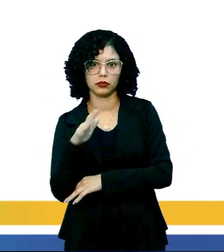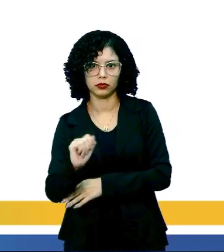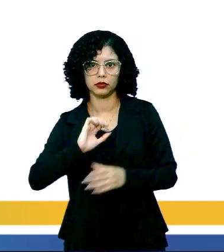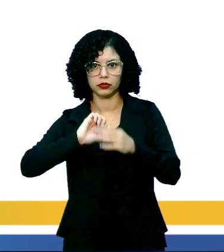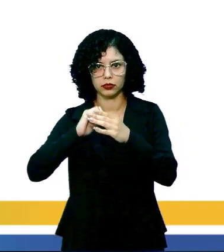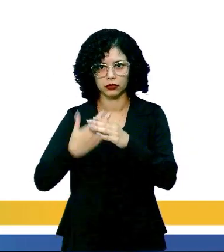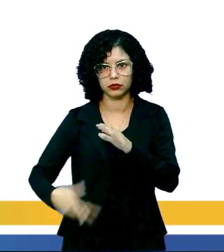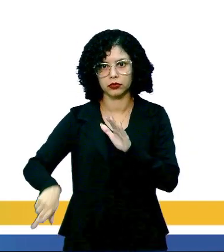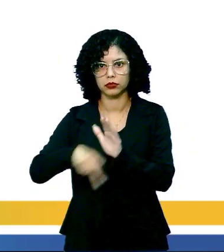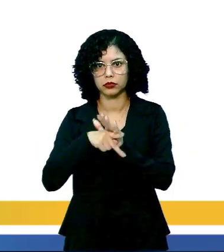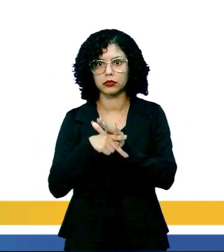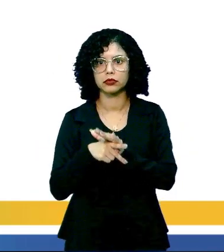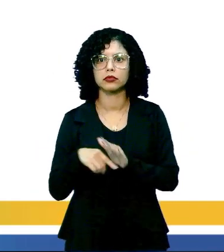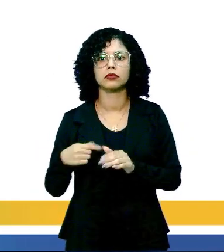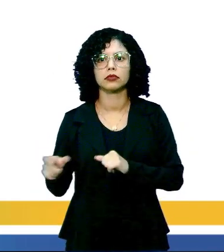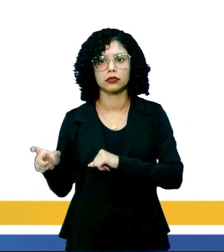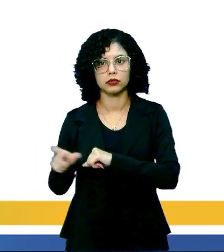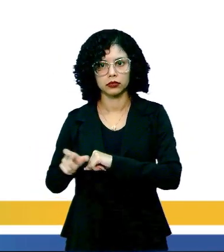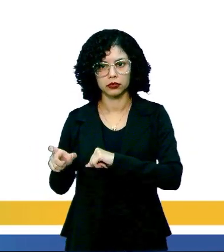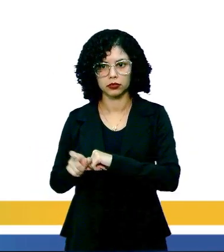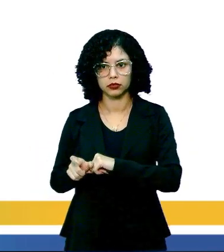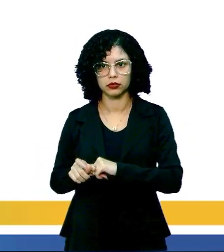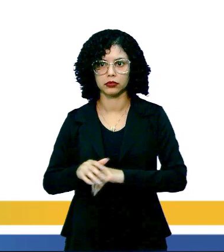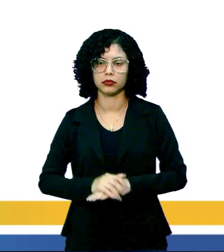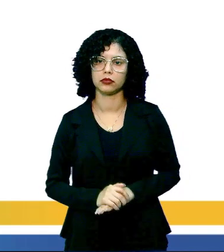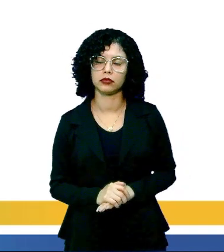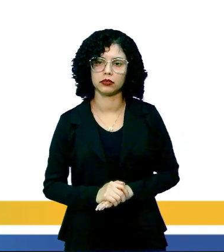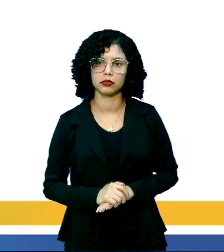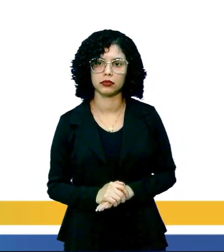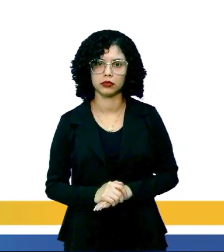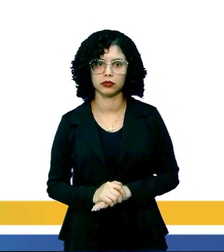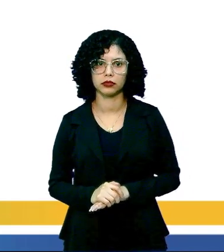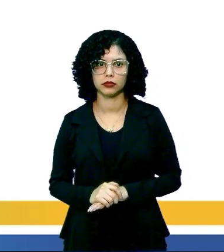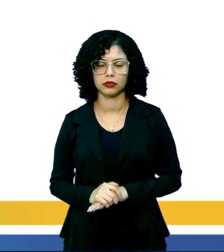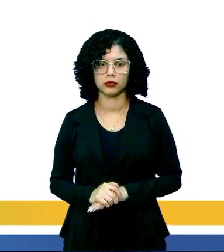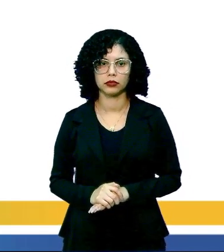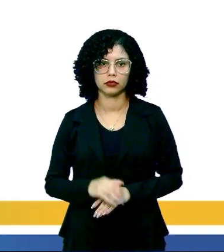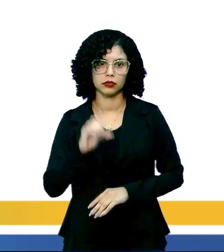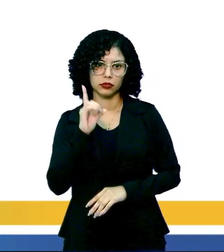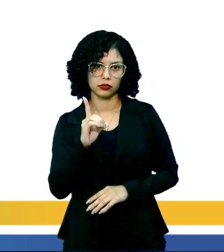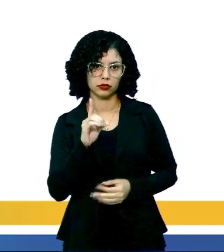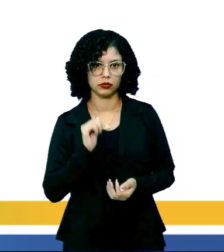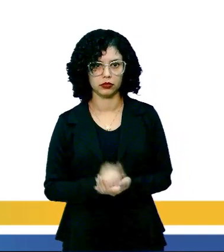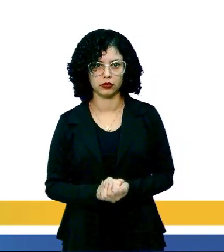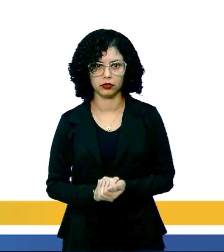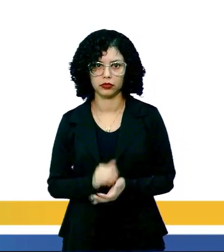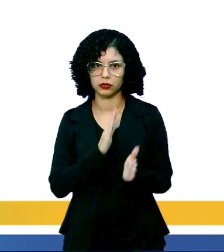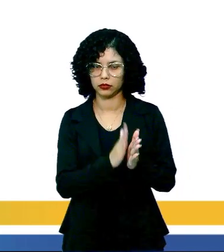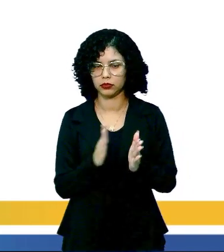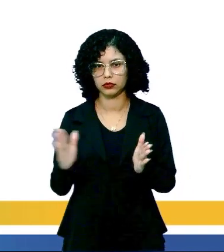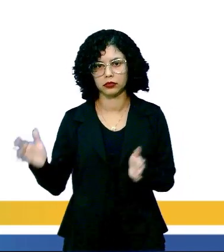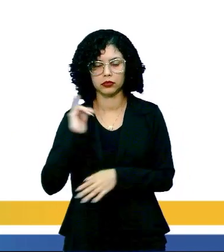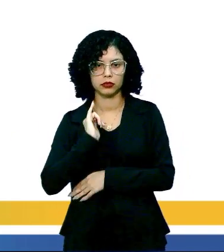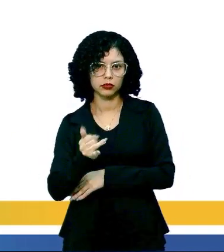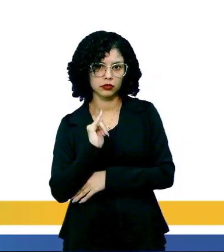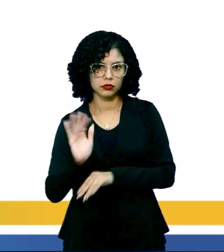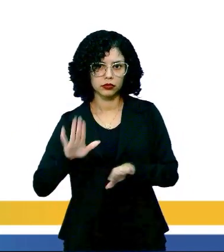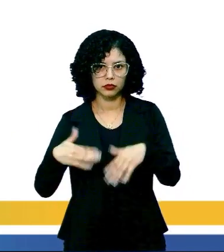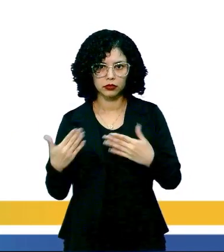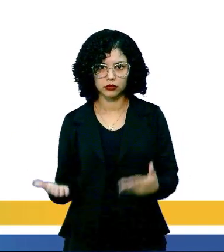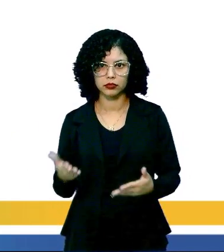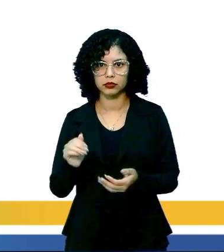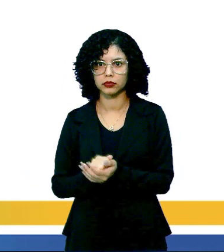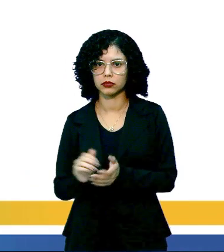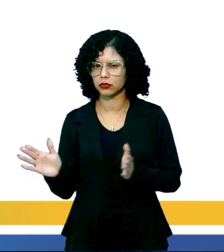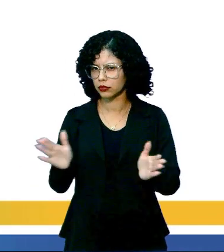Estrutura composicional, caracterizada pelo arranjo singular dos períodos. Letra D. Sequenciação